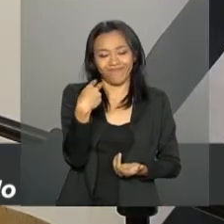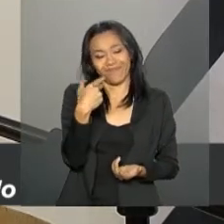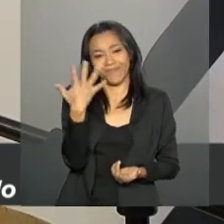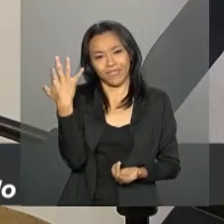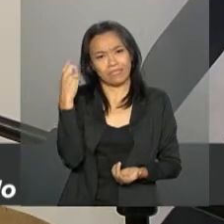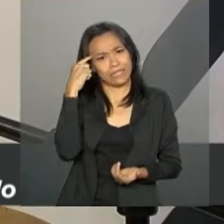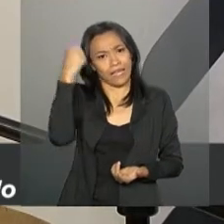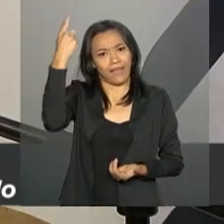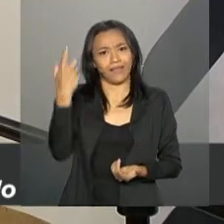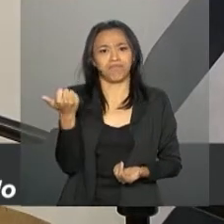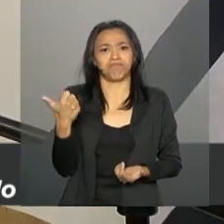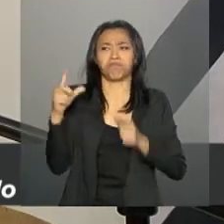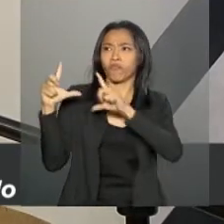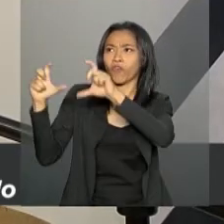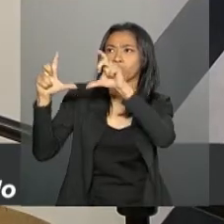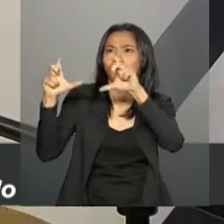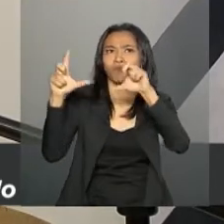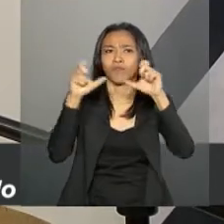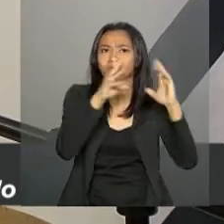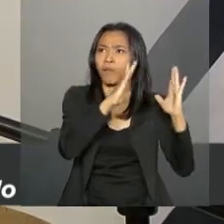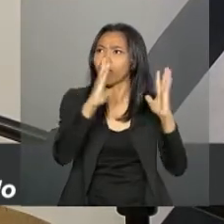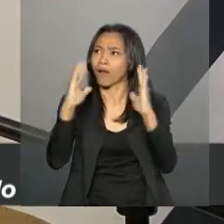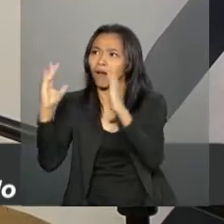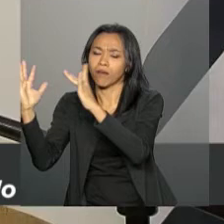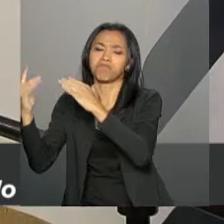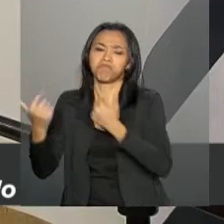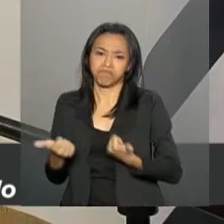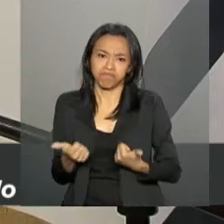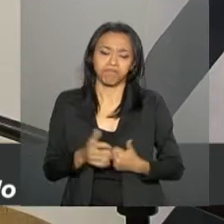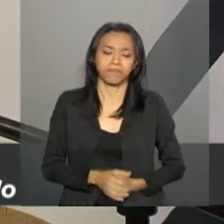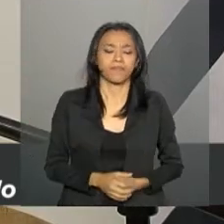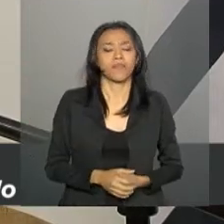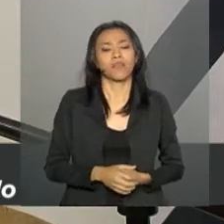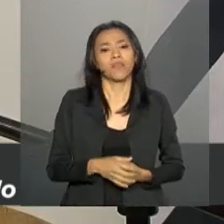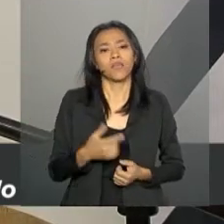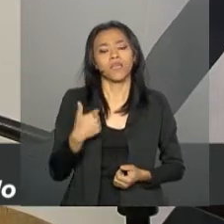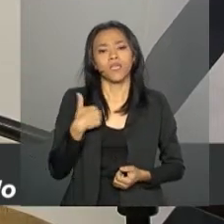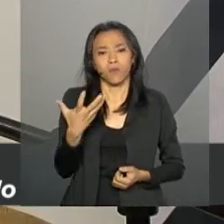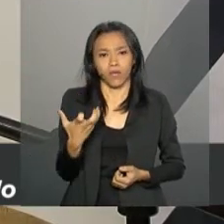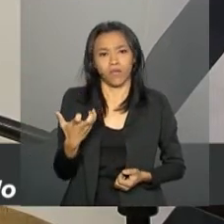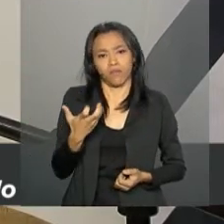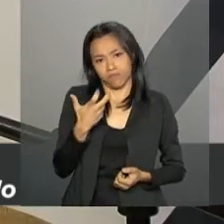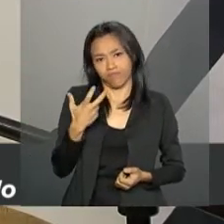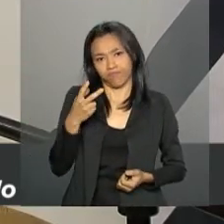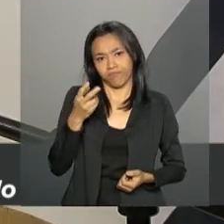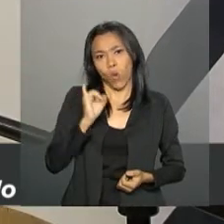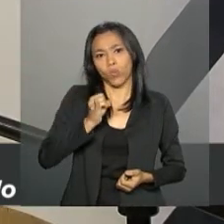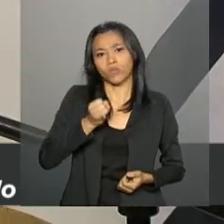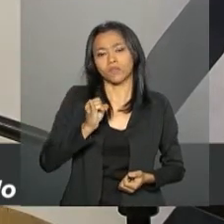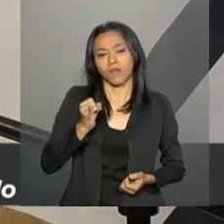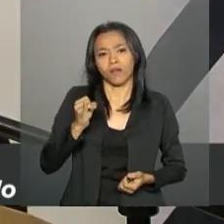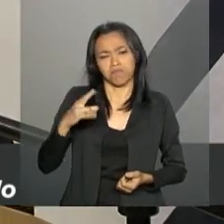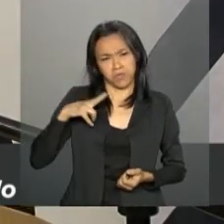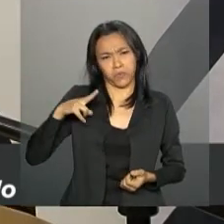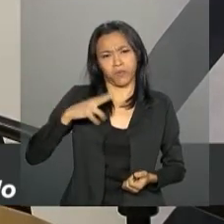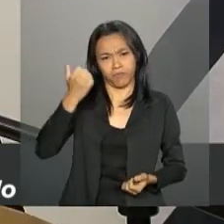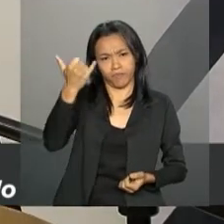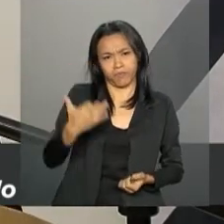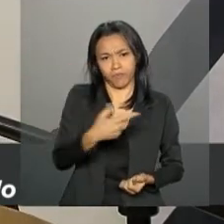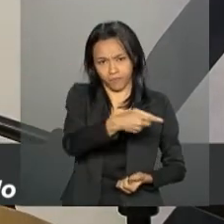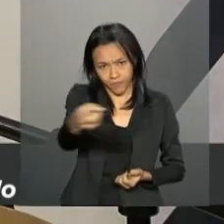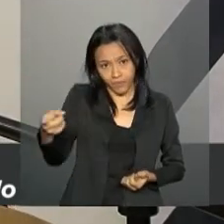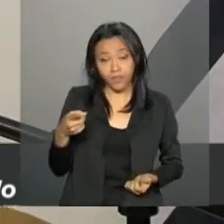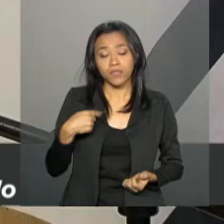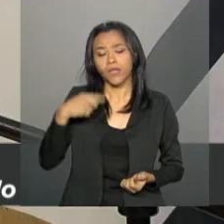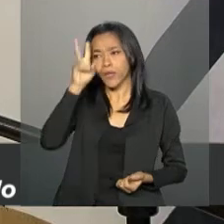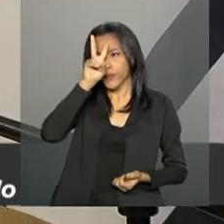Pela belíssima ideia. E se me permitem contar algo muito pessoal, eu me recordo, o governador Geraldo Alckmin,